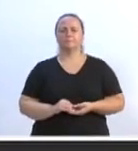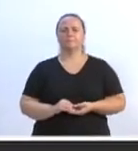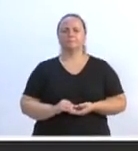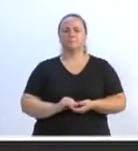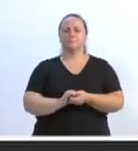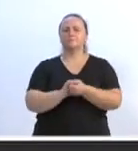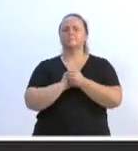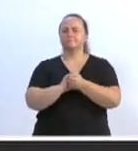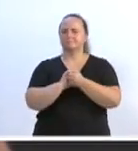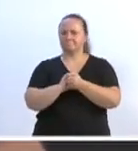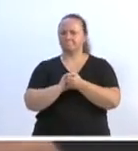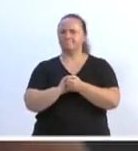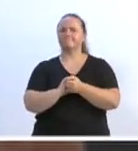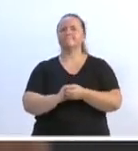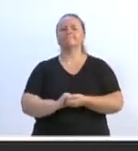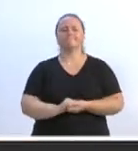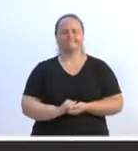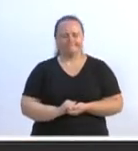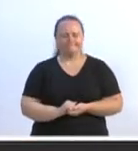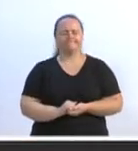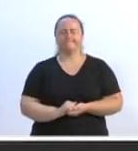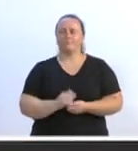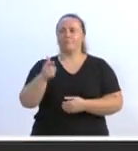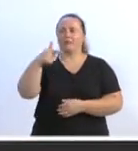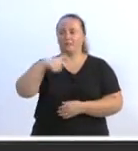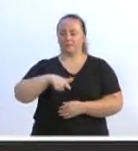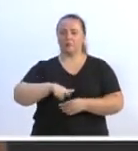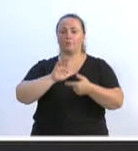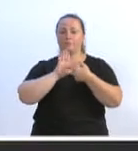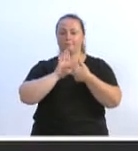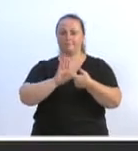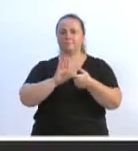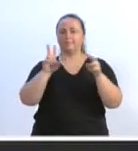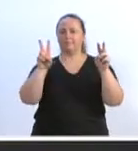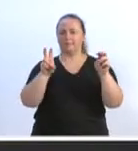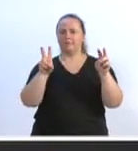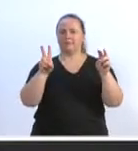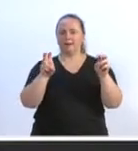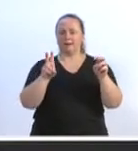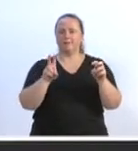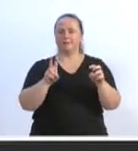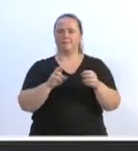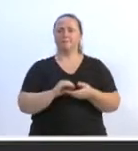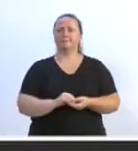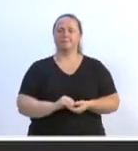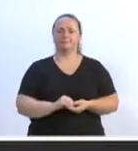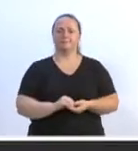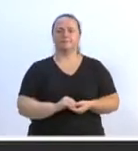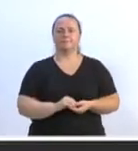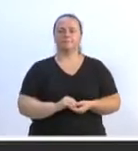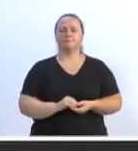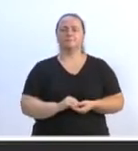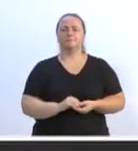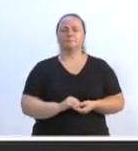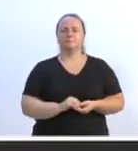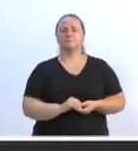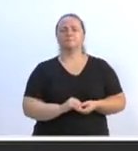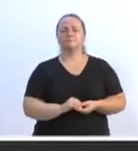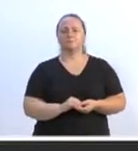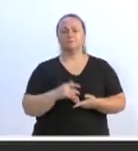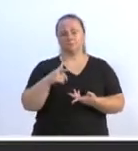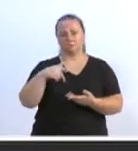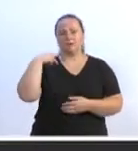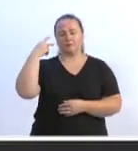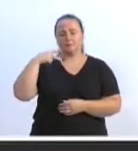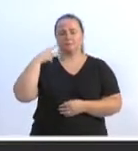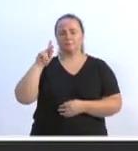por trazer mais uma vez nessa casa tema o ver o hélio lado de josé mota é do meu partido o